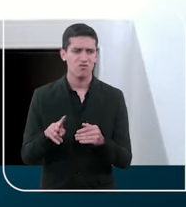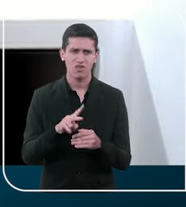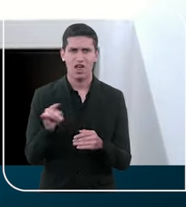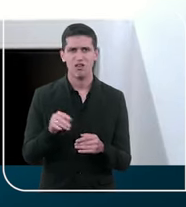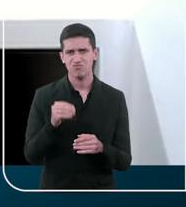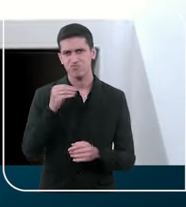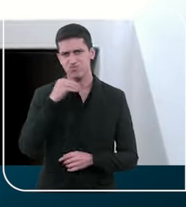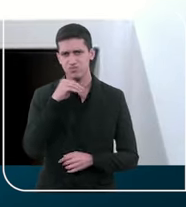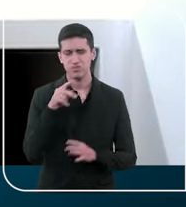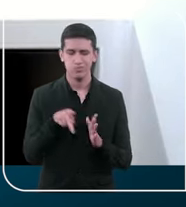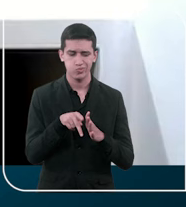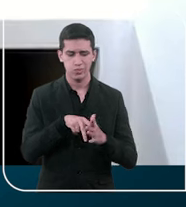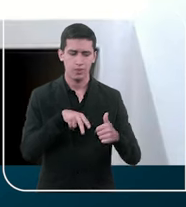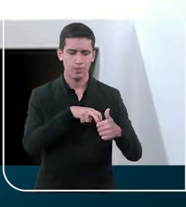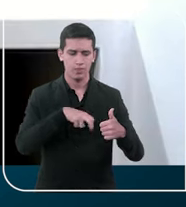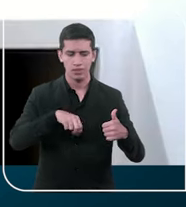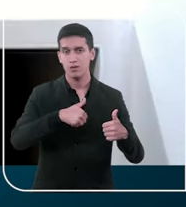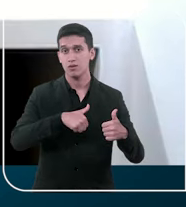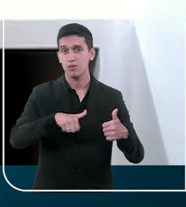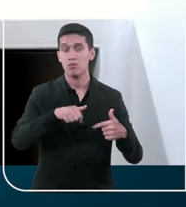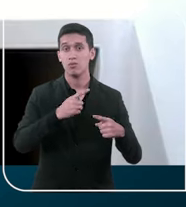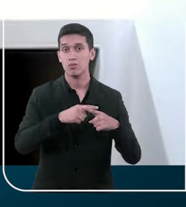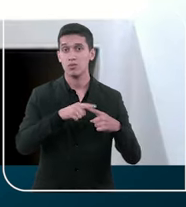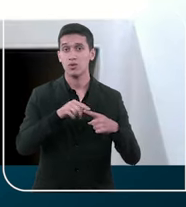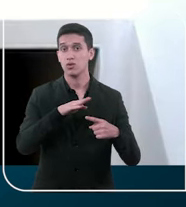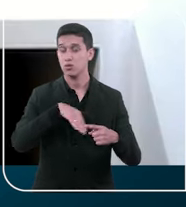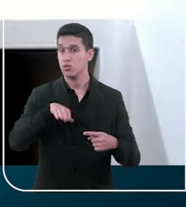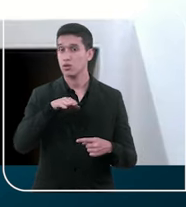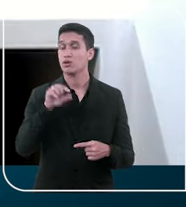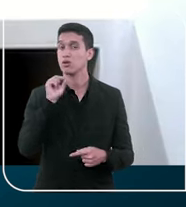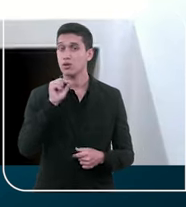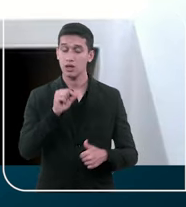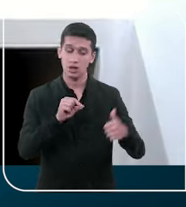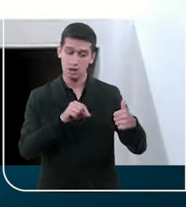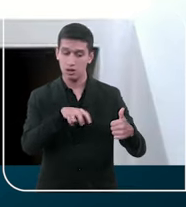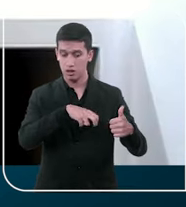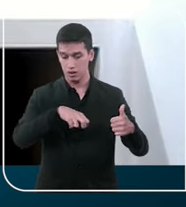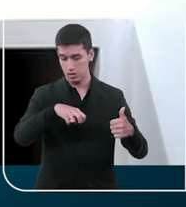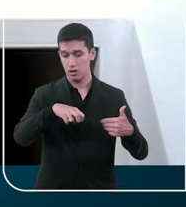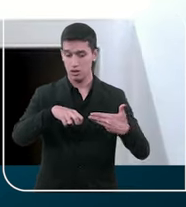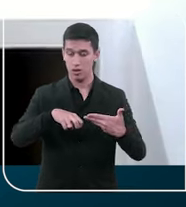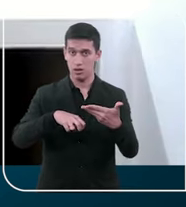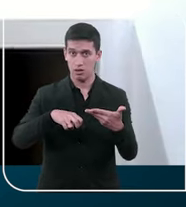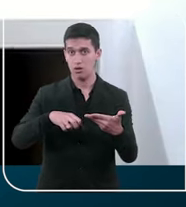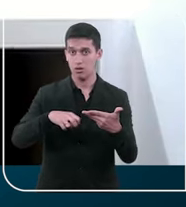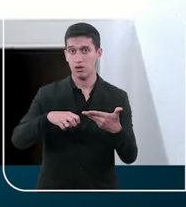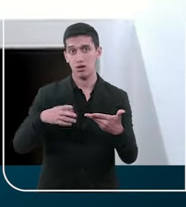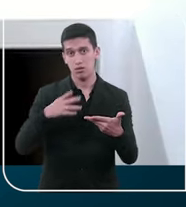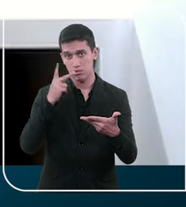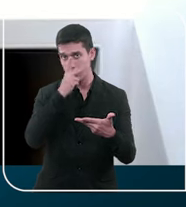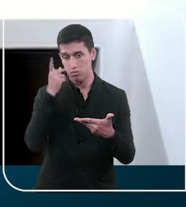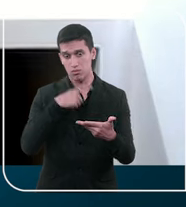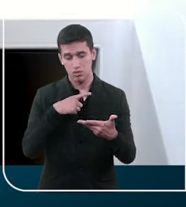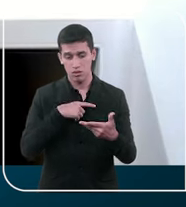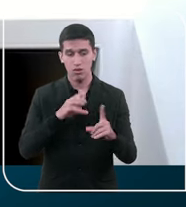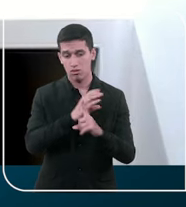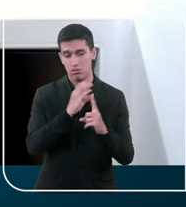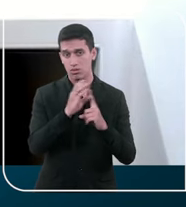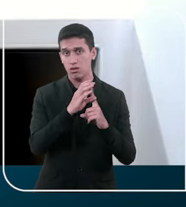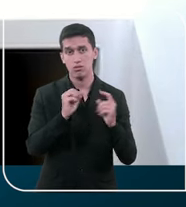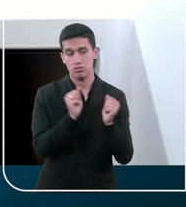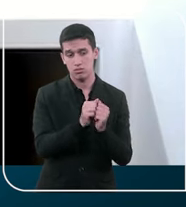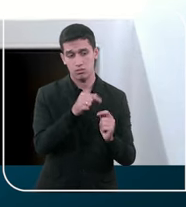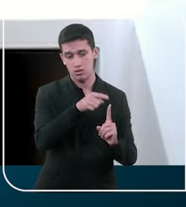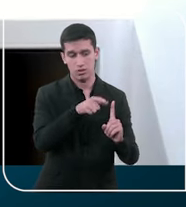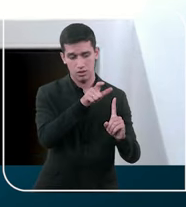fragiliza um pouco o próprio objetivo do Tribunal do Júri, que era buscar o julgamento pelos pares, que, de fato, são pessoas que compõem aquela mesma comunidade